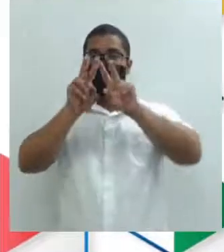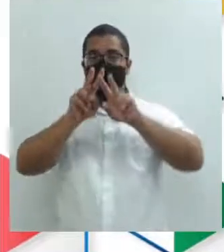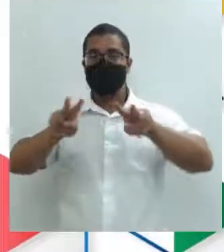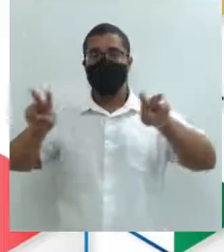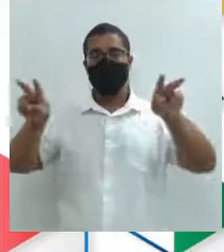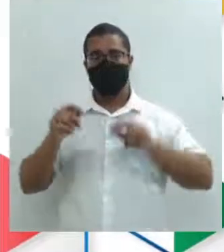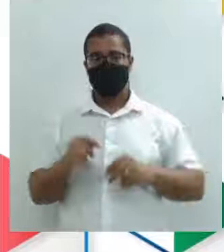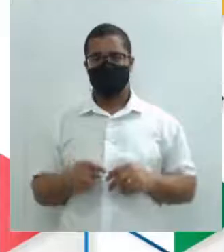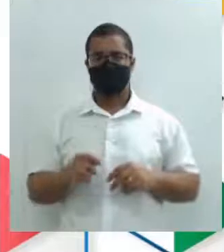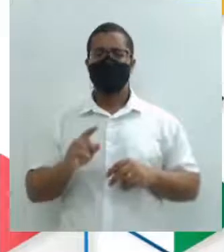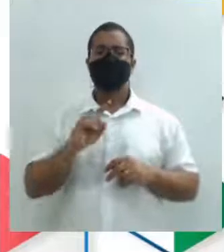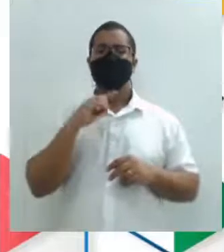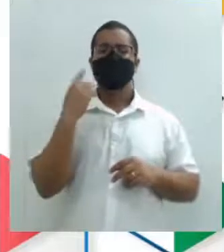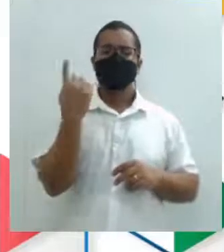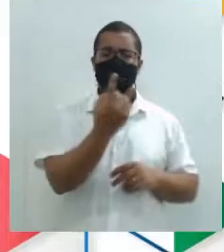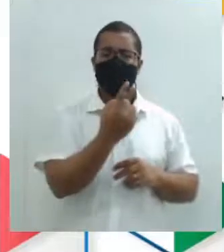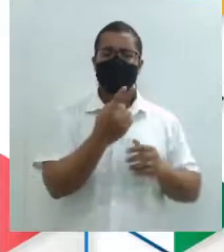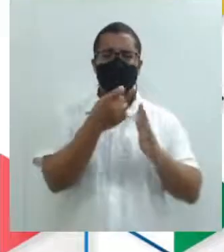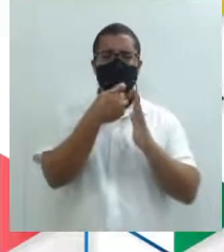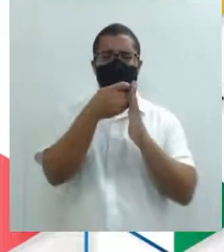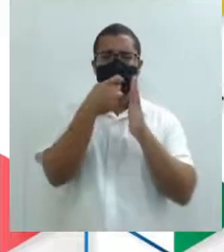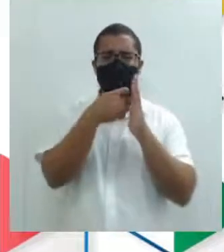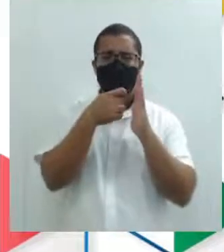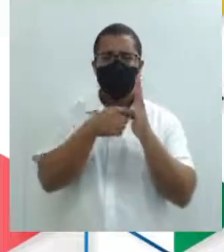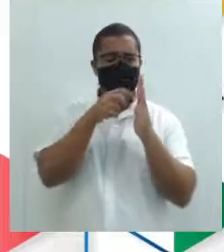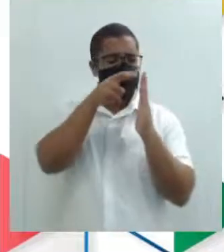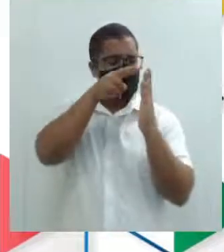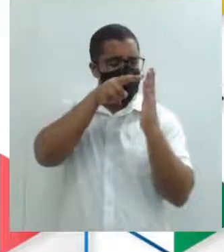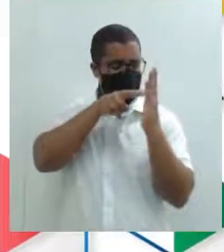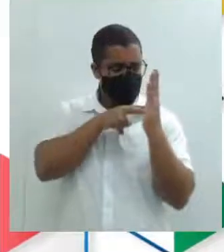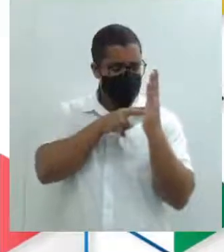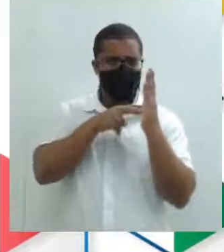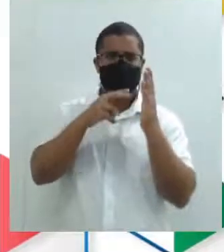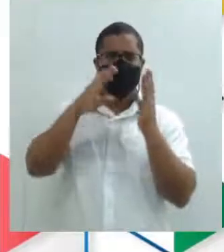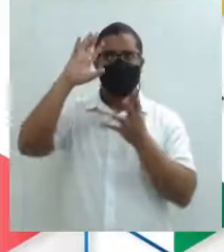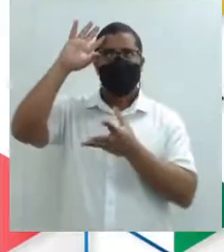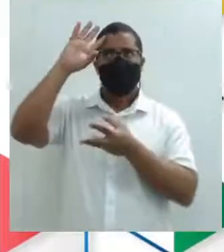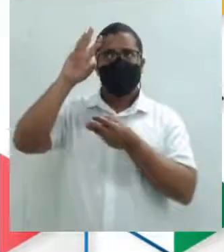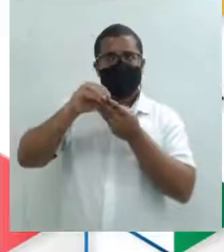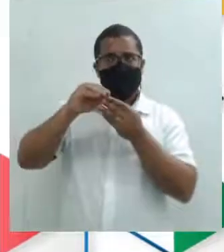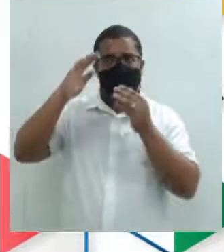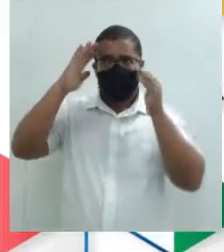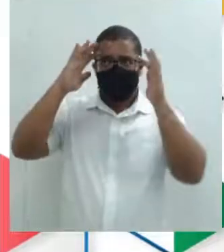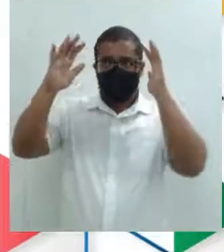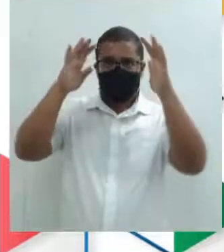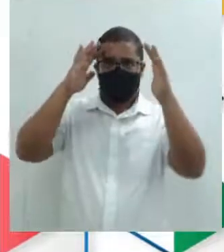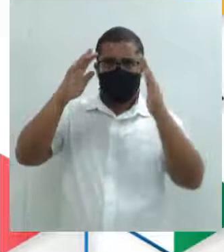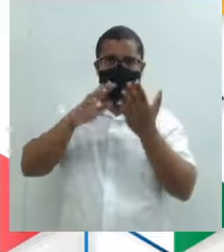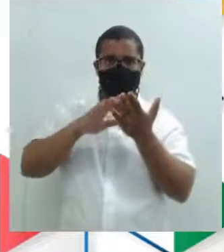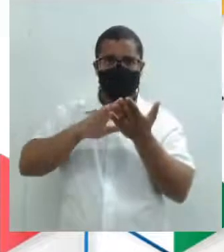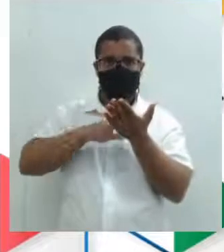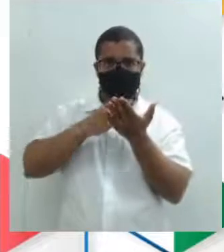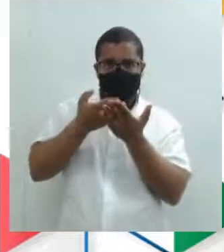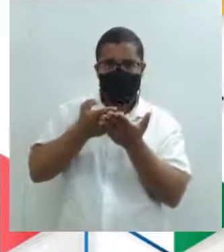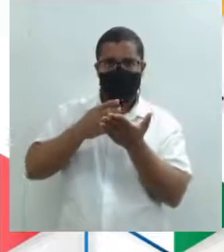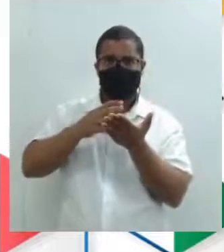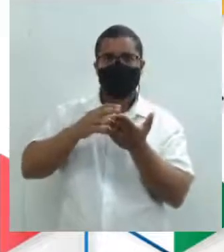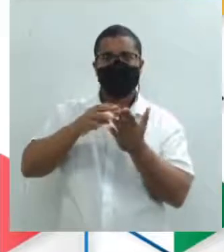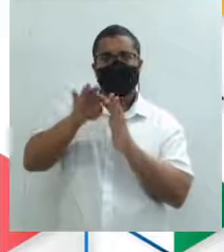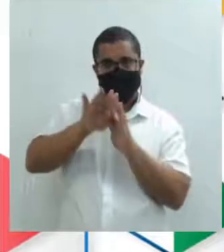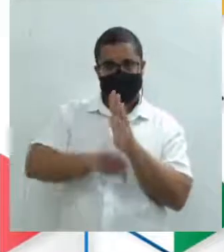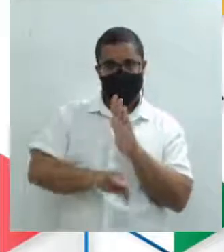Então, quando nós vamos fazer a leitura, a compreensão, a interpretação de um texto como esse,